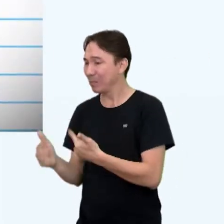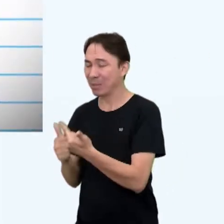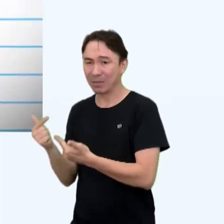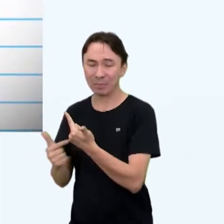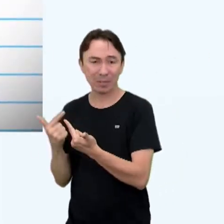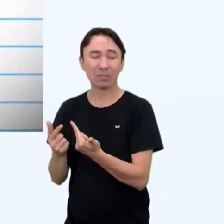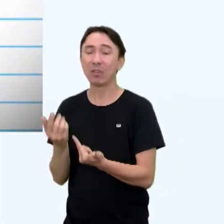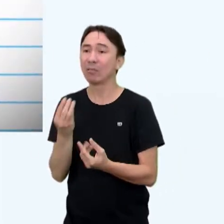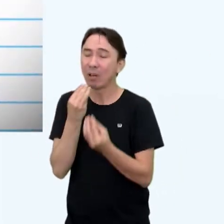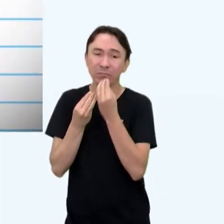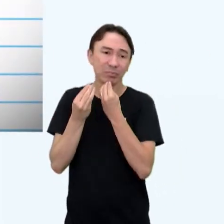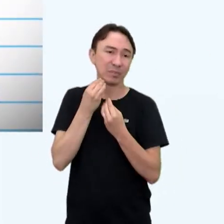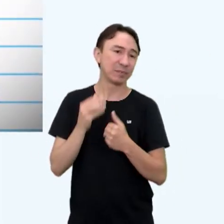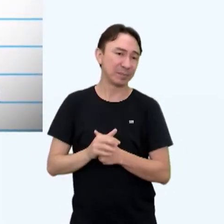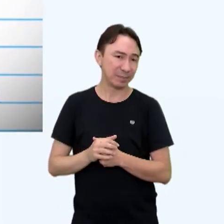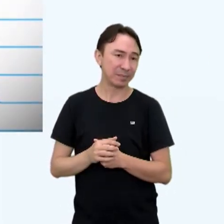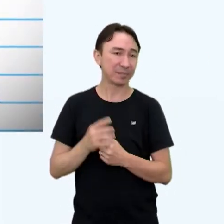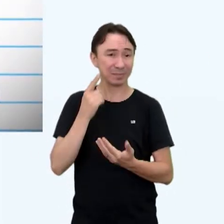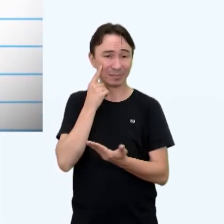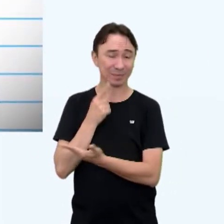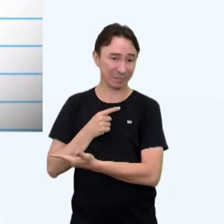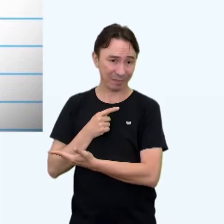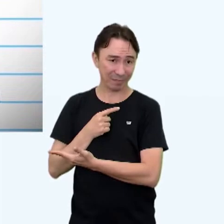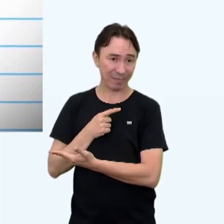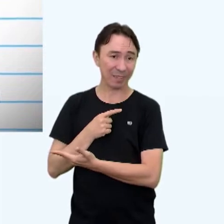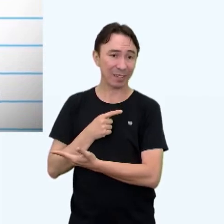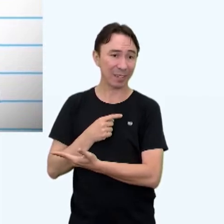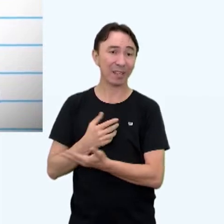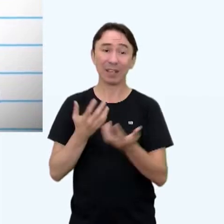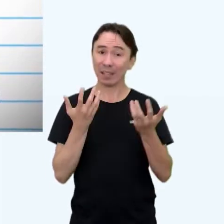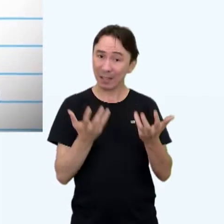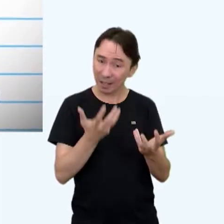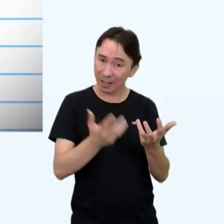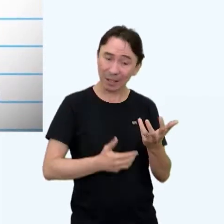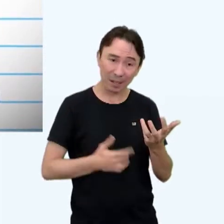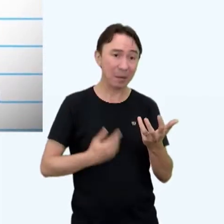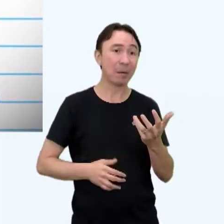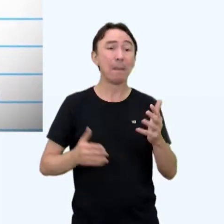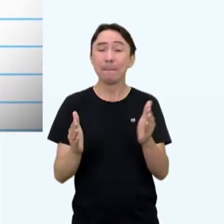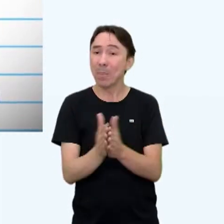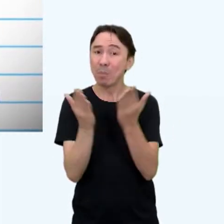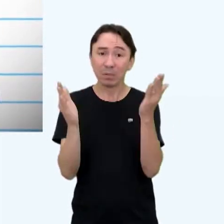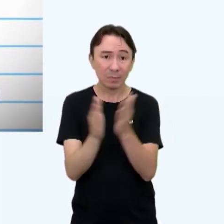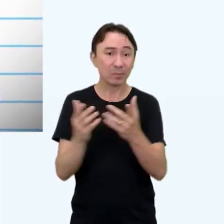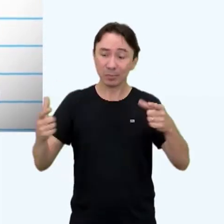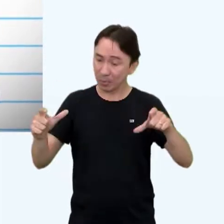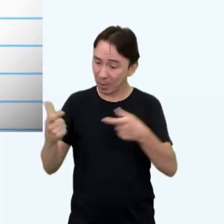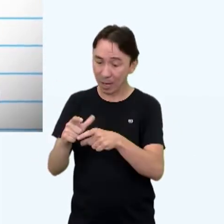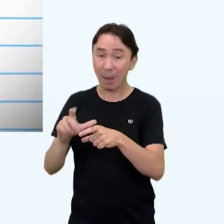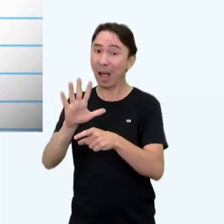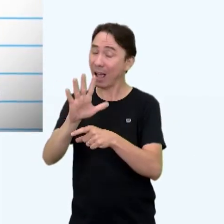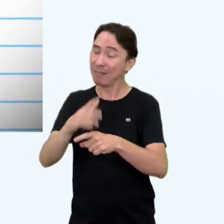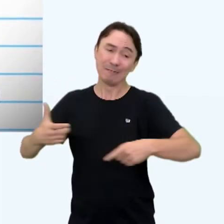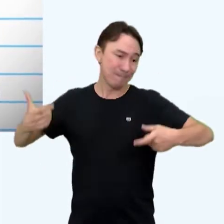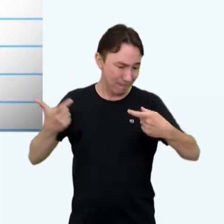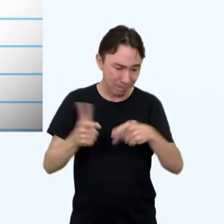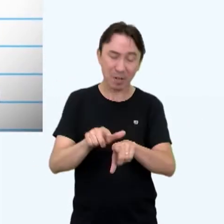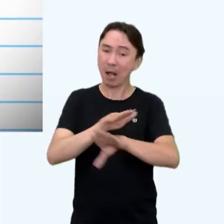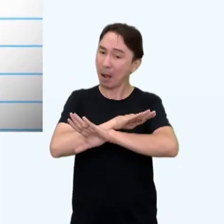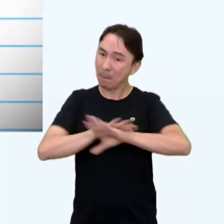ano 2000, conseguimos reduzir a pobreza. O objetivo agora é avançar dentro do tema e acabar de vez com ela.